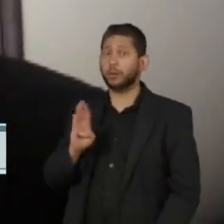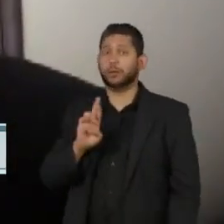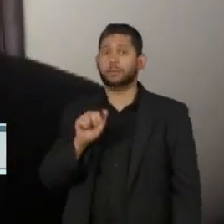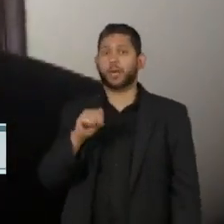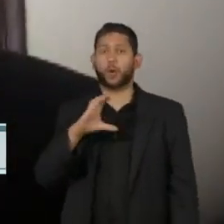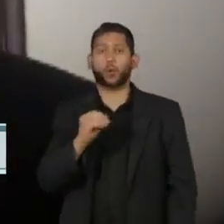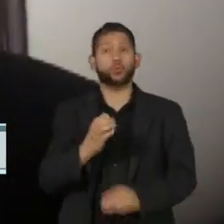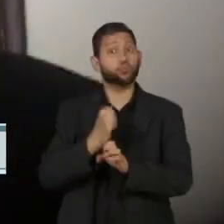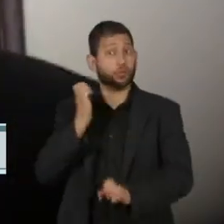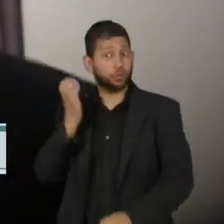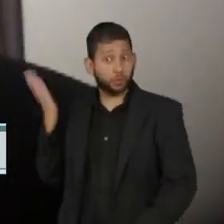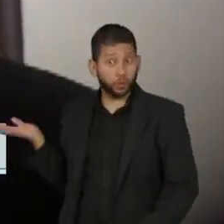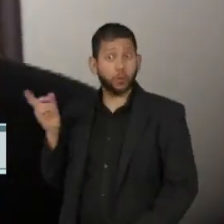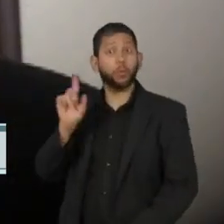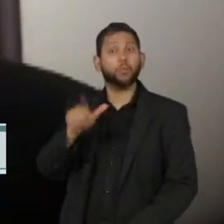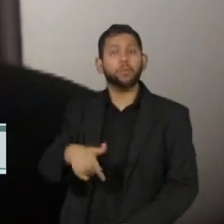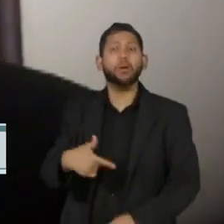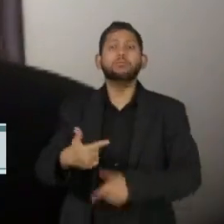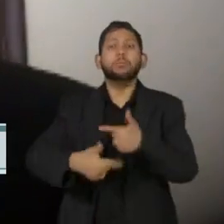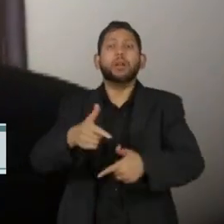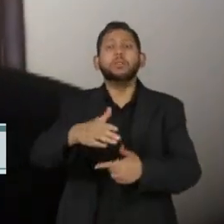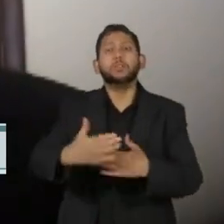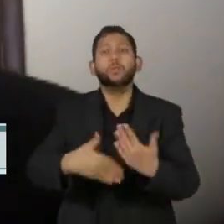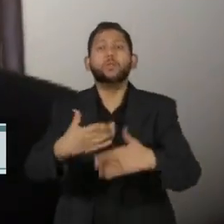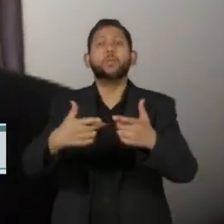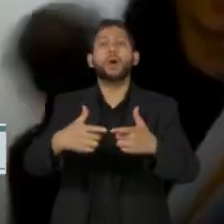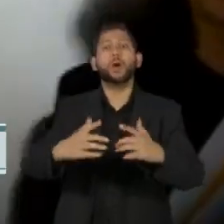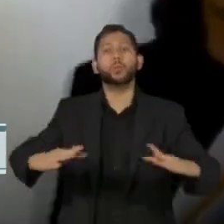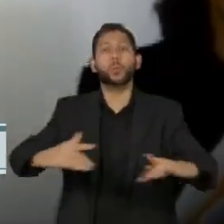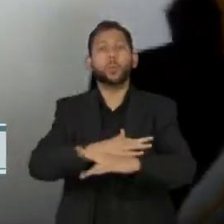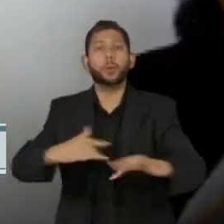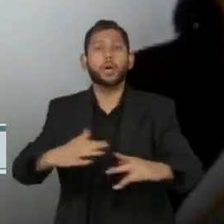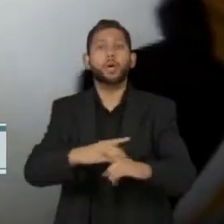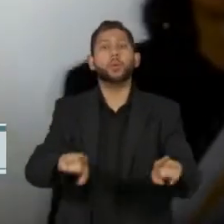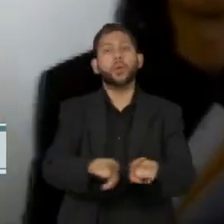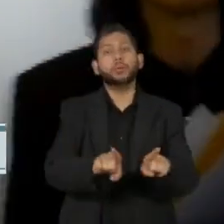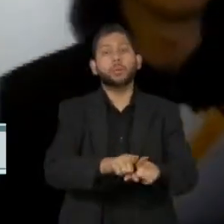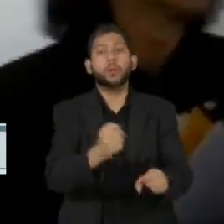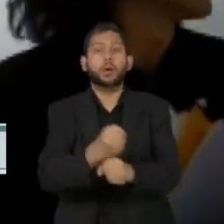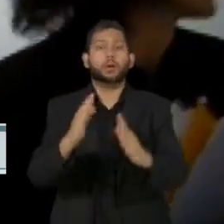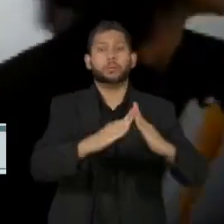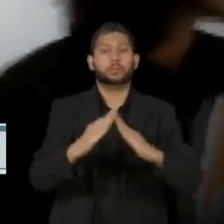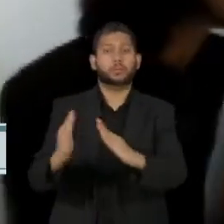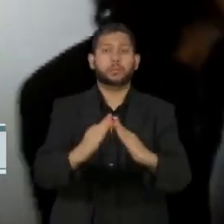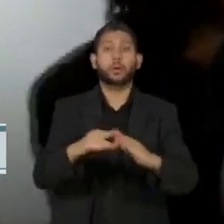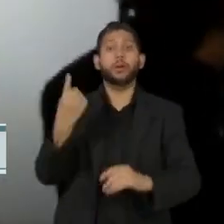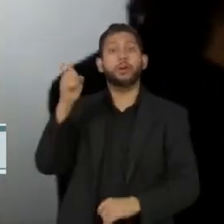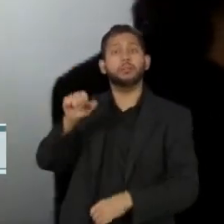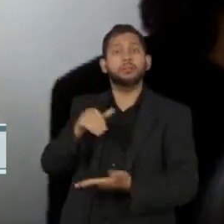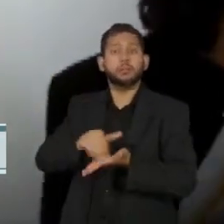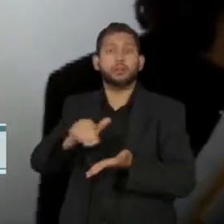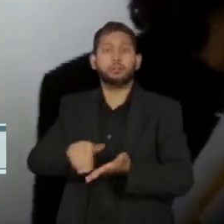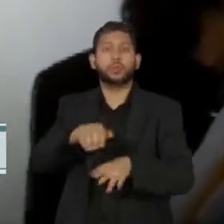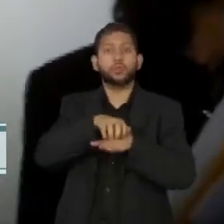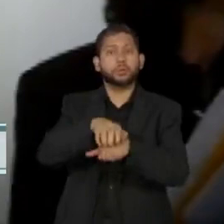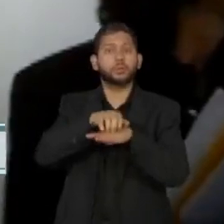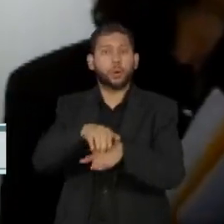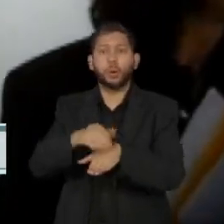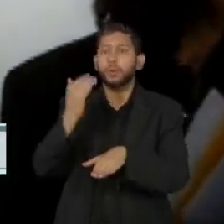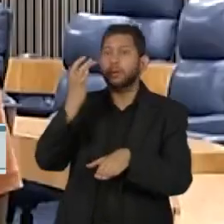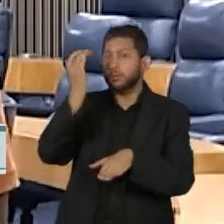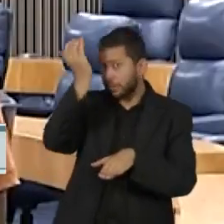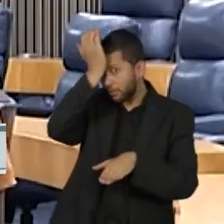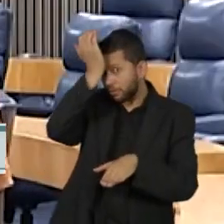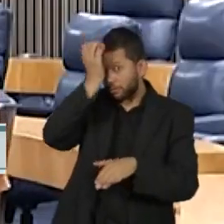assumirá a pasta de desenvolvimento urbano e habitação ele foi secretário Municipal de Transportes na gestão de Gilberto